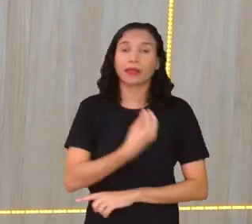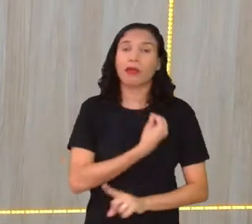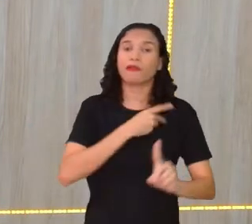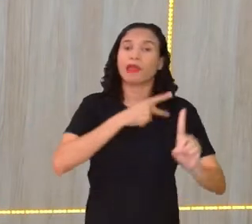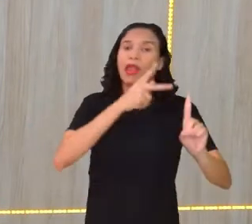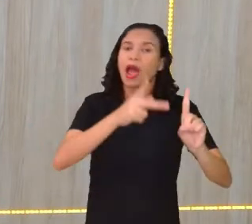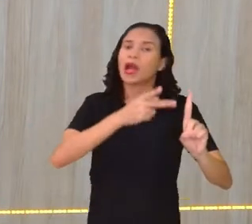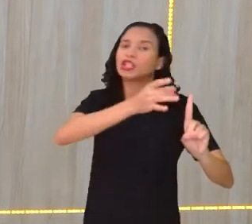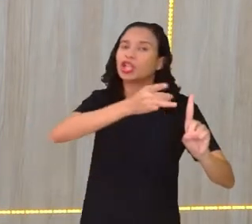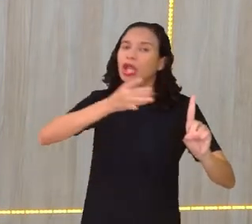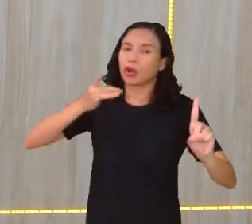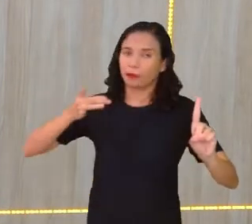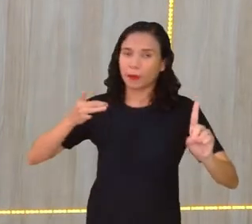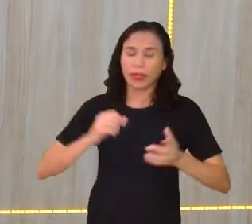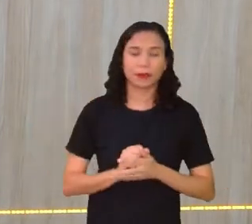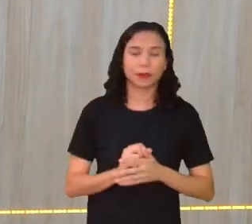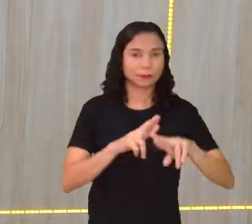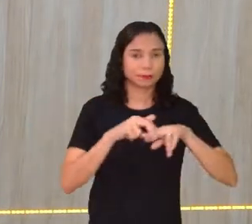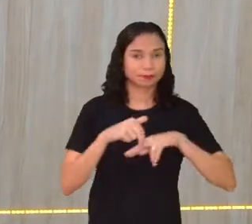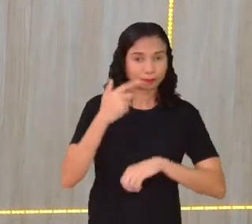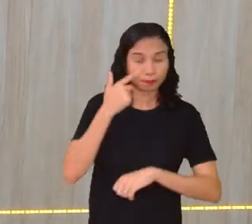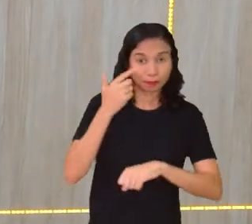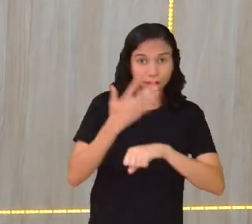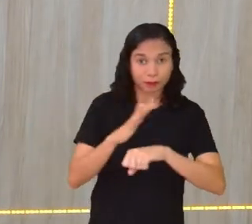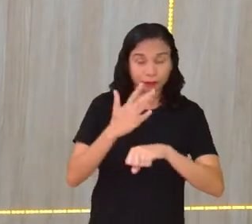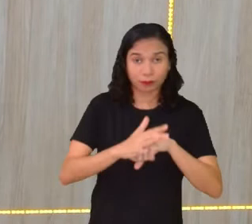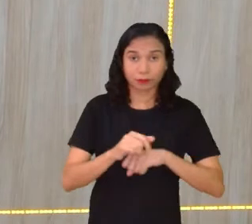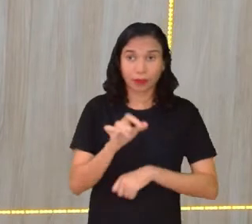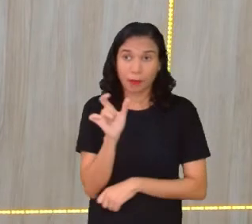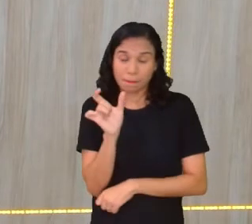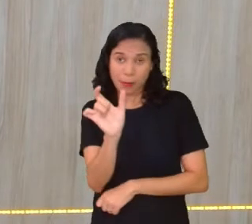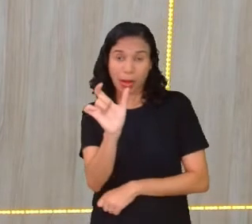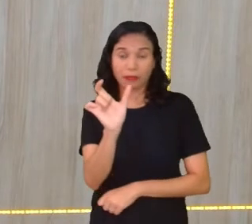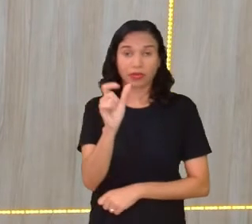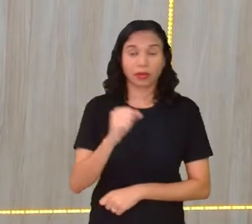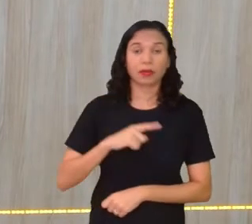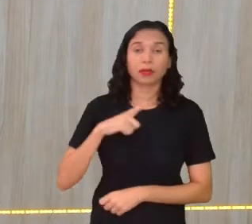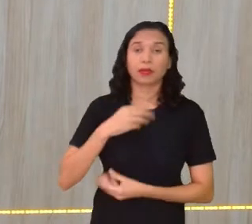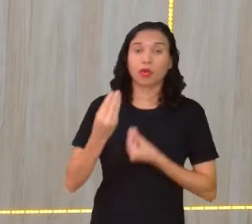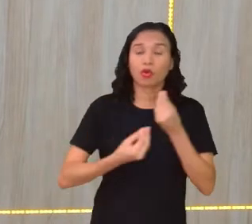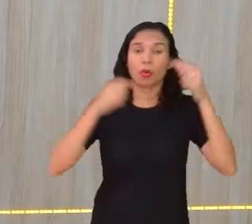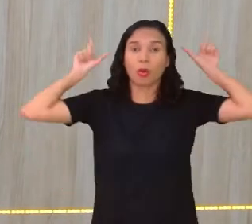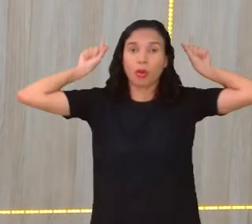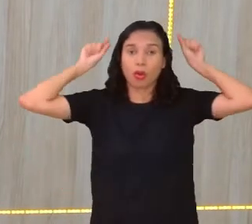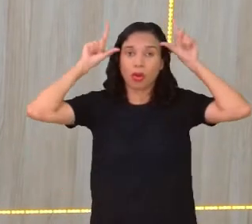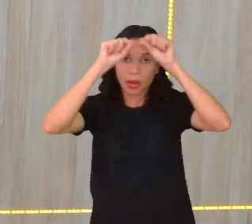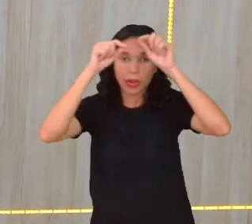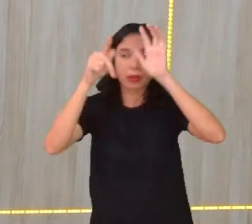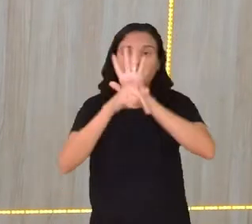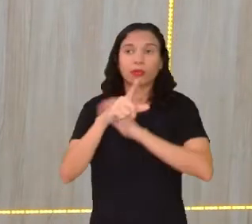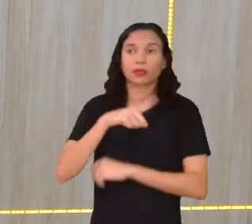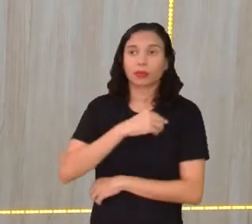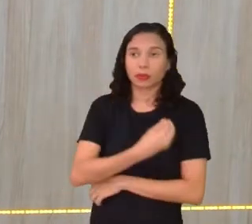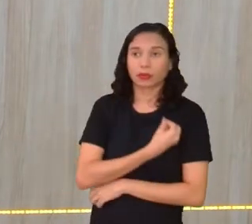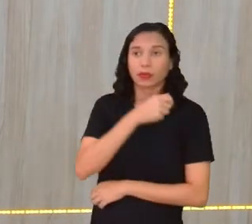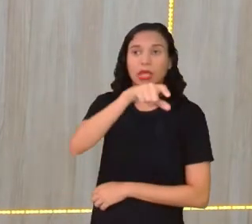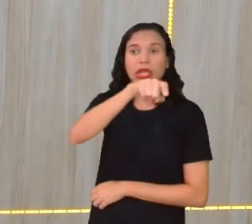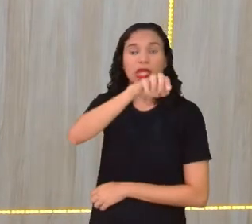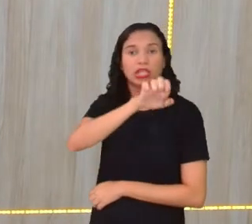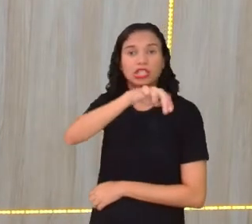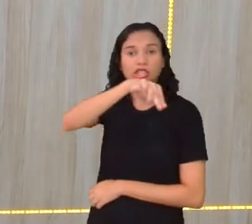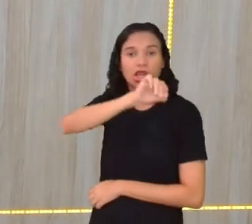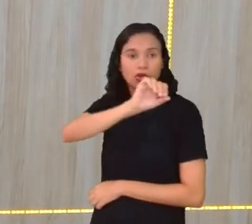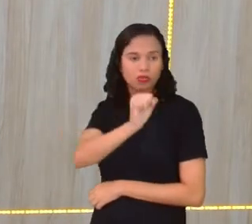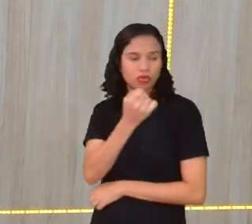esteve presente. Ao pé da letra, né, xenofobia é uma expressão que vem do grego, né, transliterado do grego, né, xenos, que